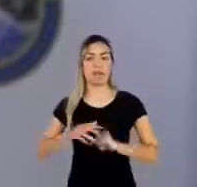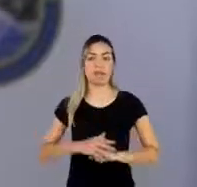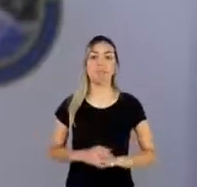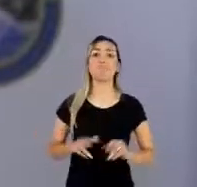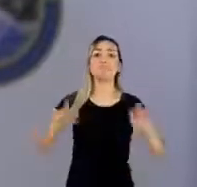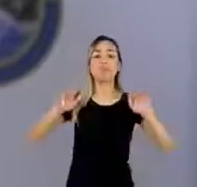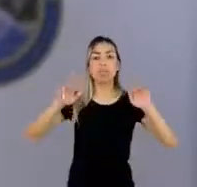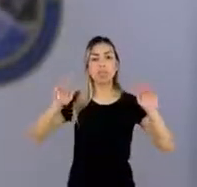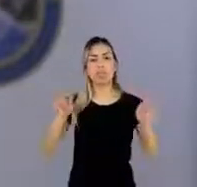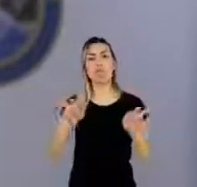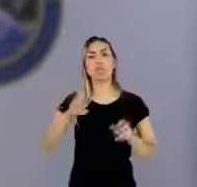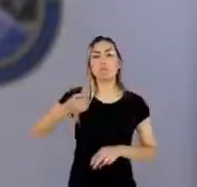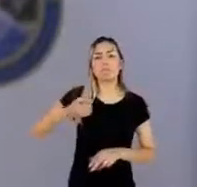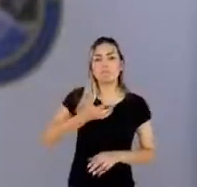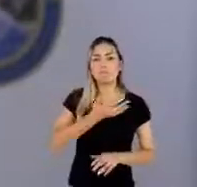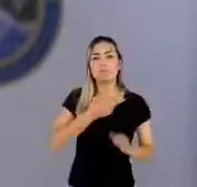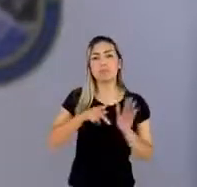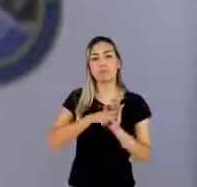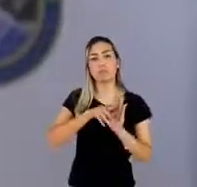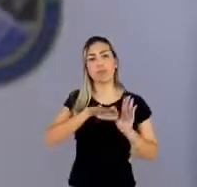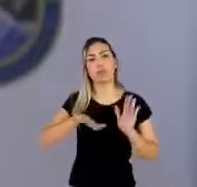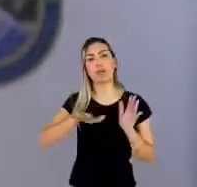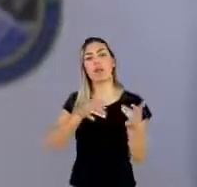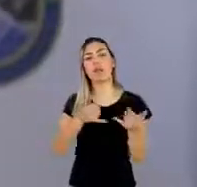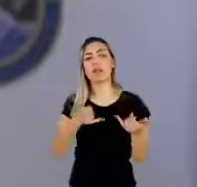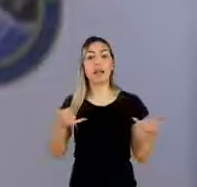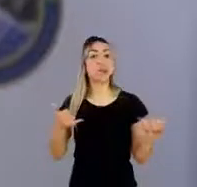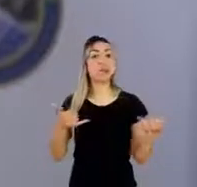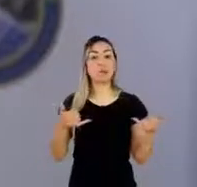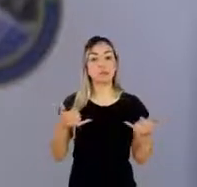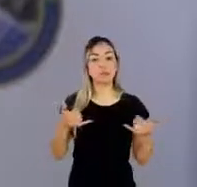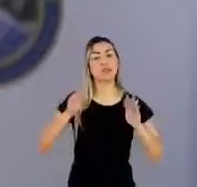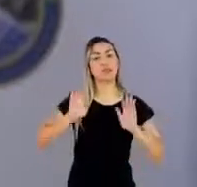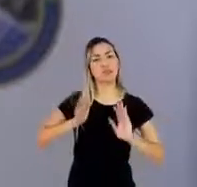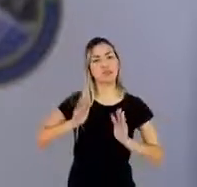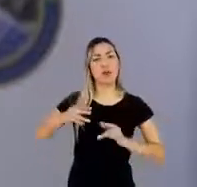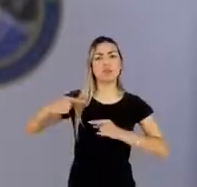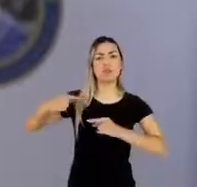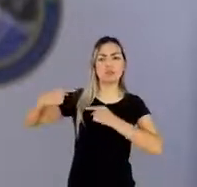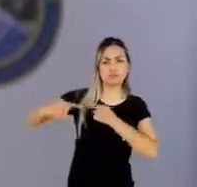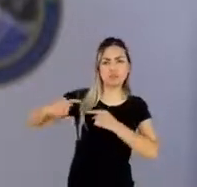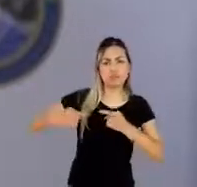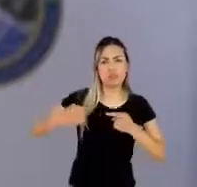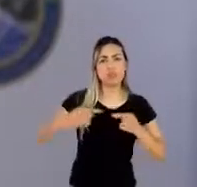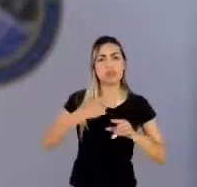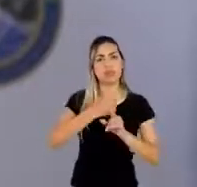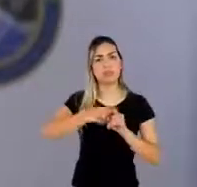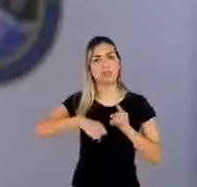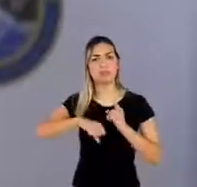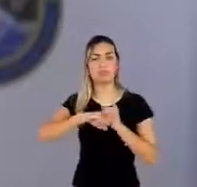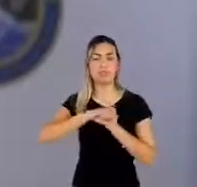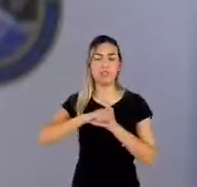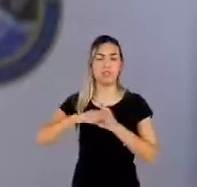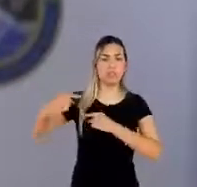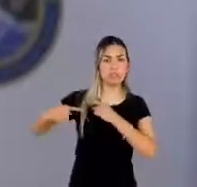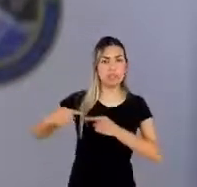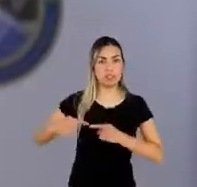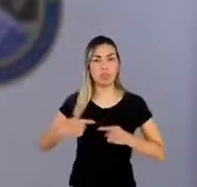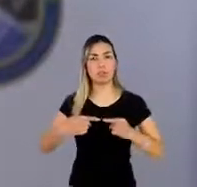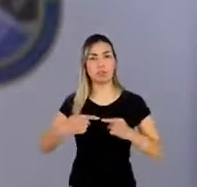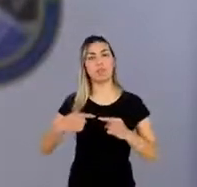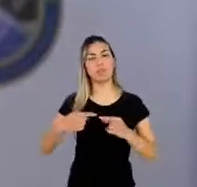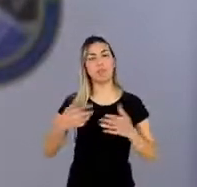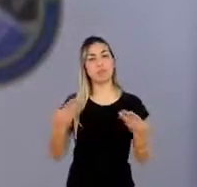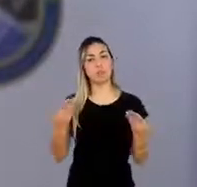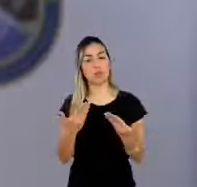setor elétrico já vem sendo discutido amplamente pela sociedade brasileira o próprio Ministério de Minas